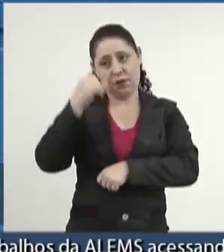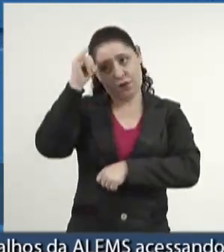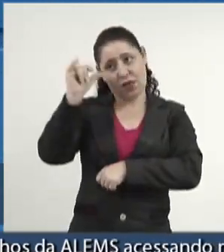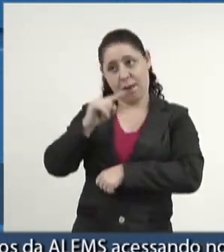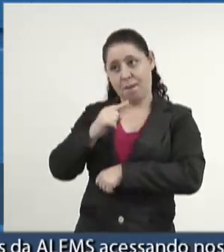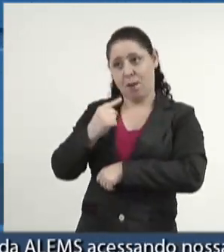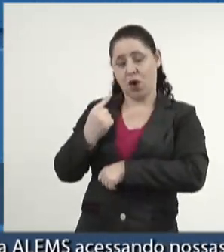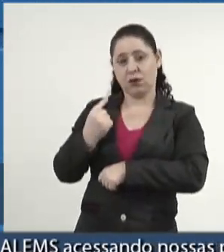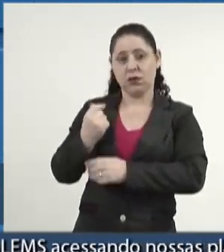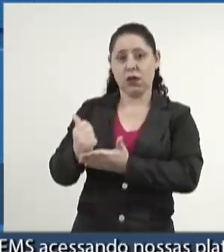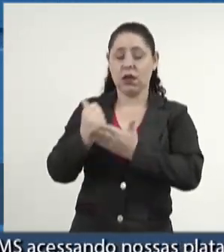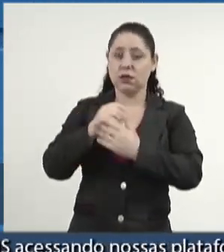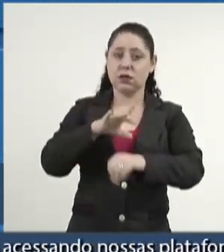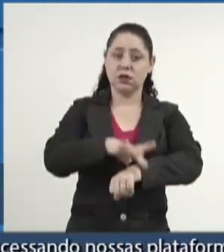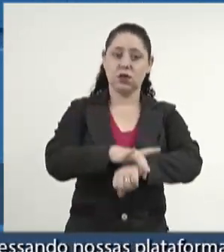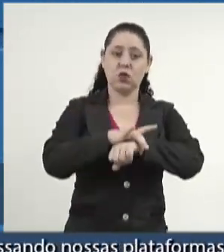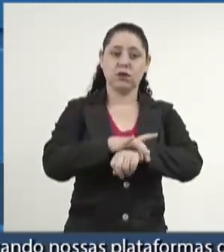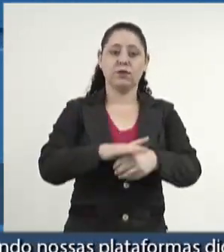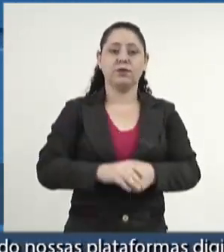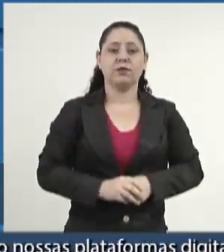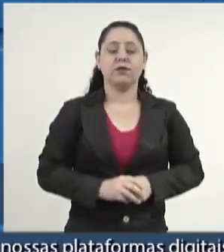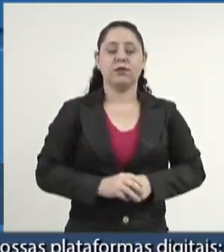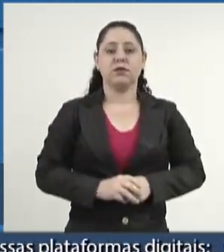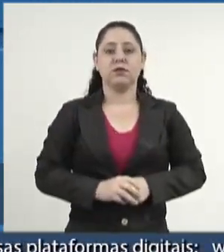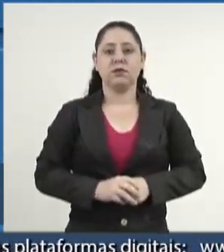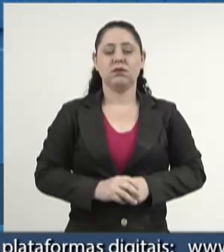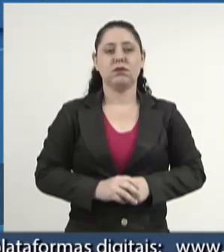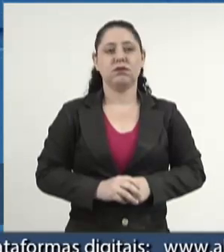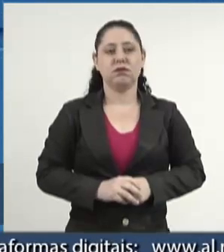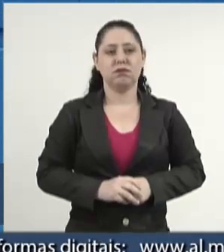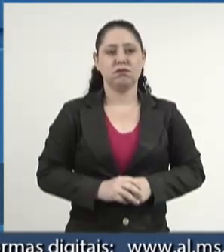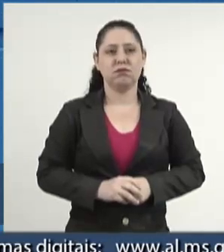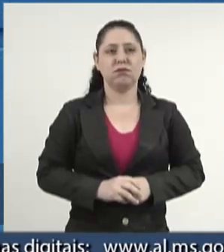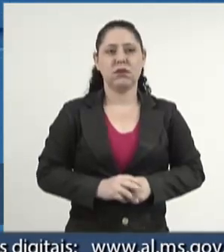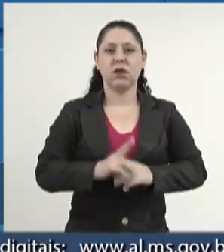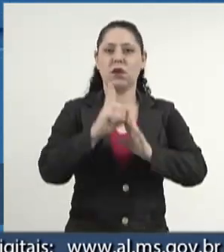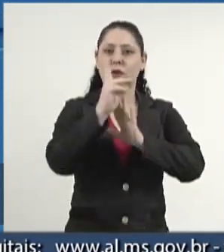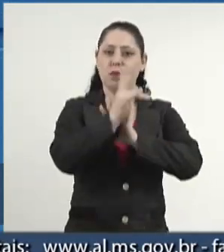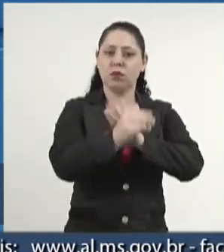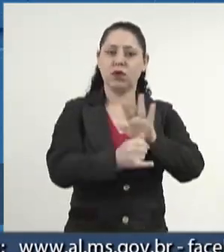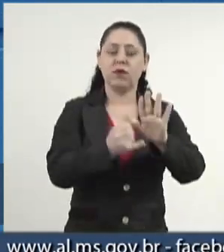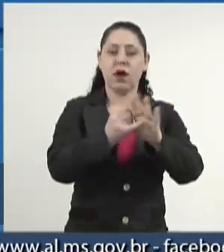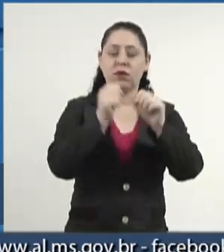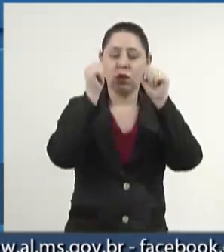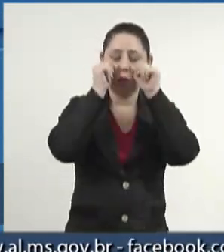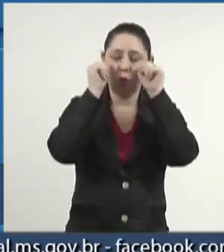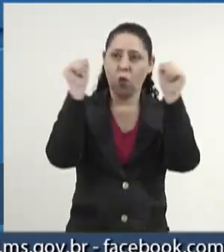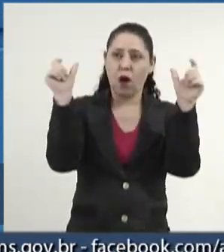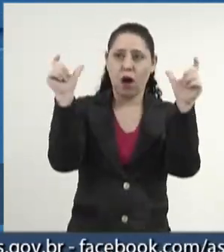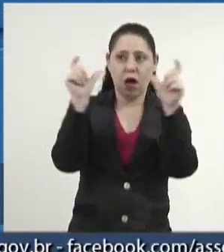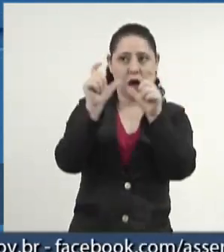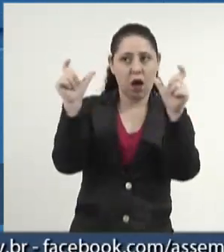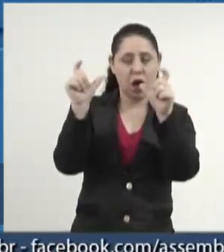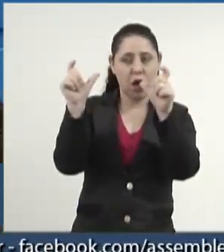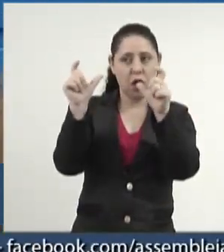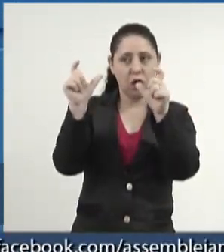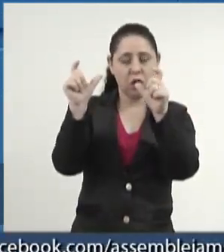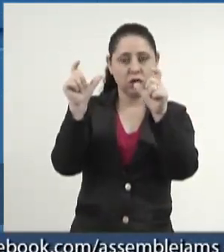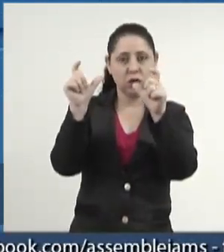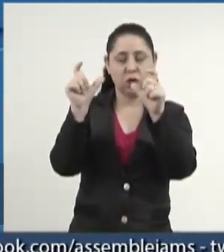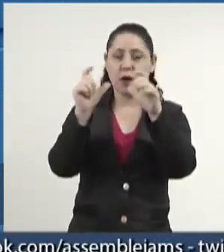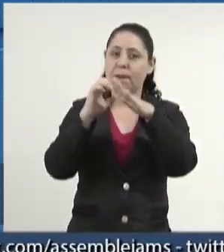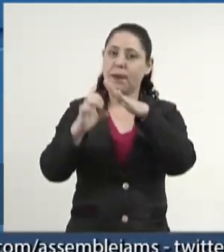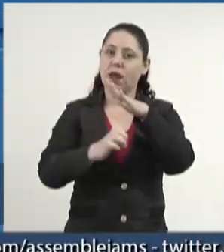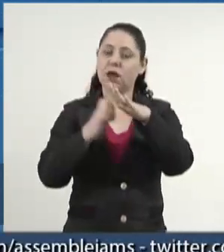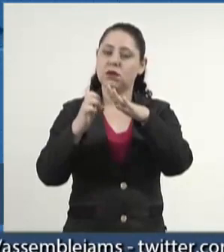e trazer a segurança. Então, que fica realmente um projeto de Vossa Excelência, um alerta às próximas comissões de concursos